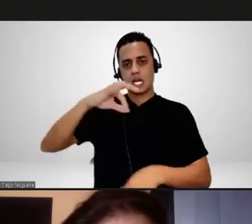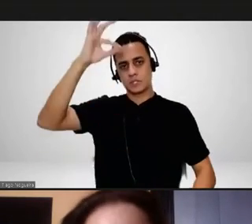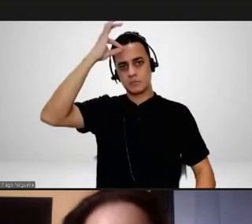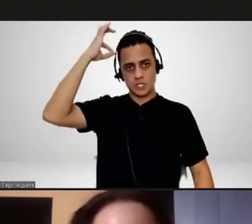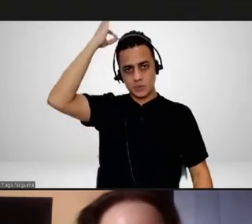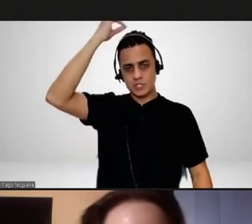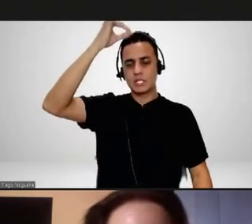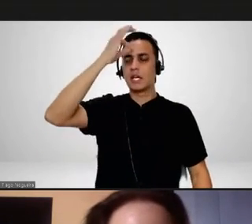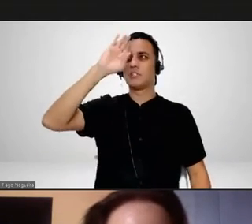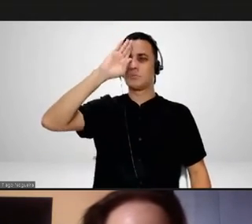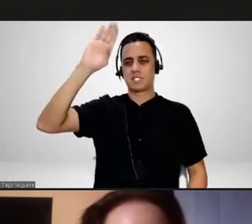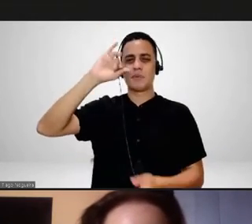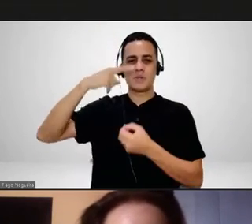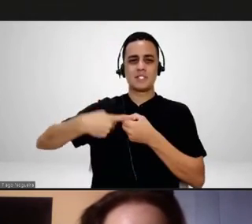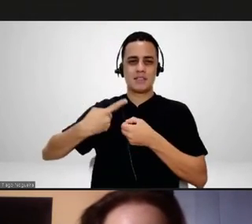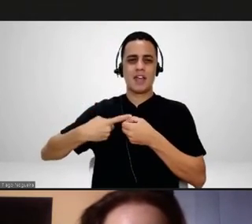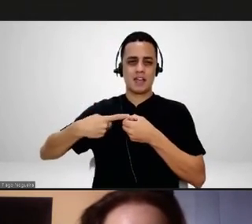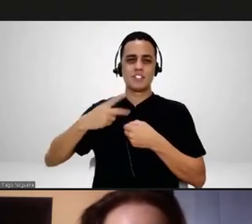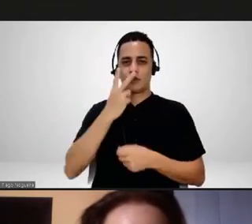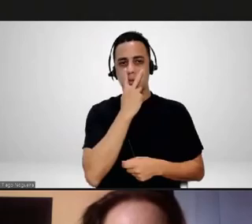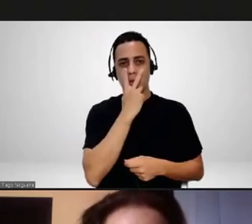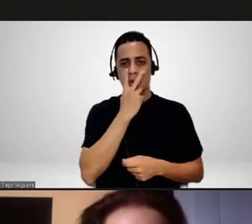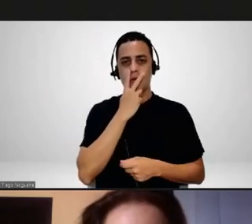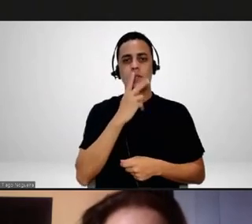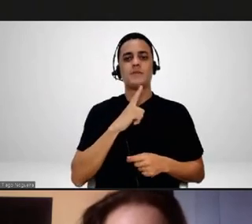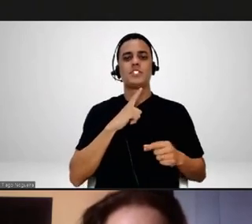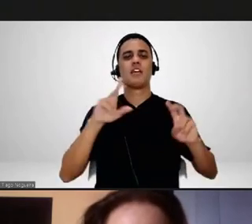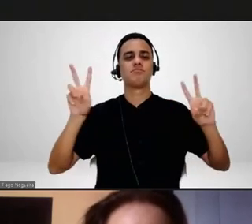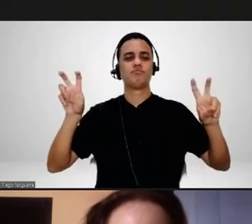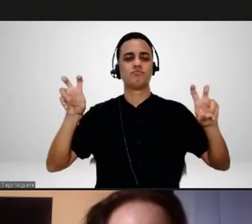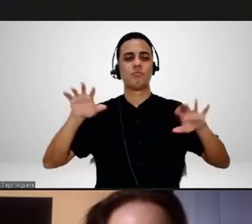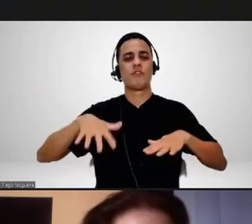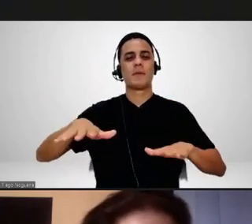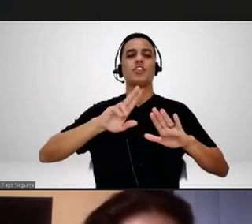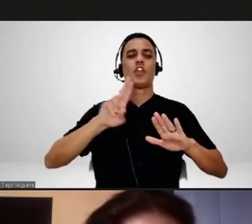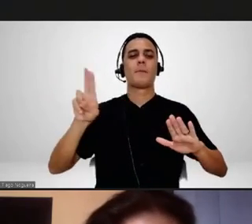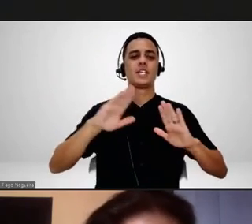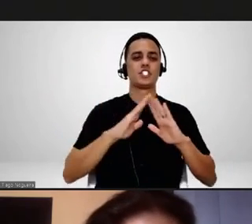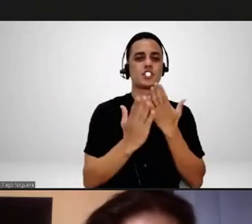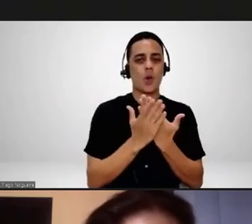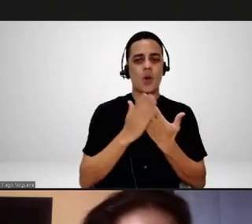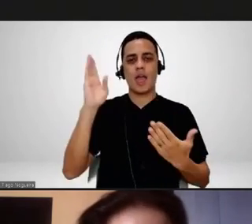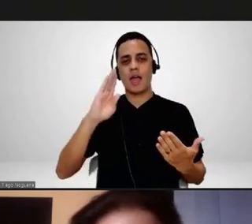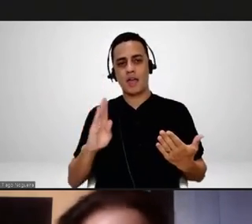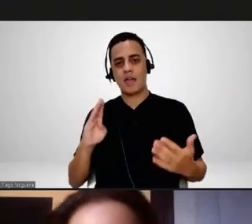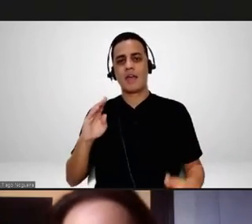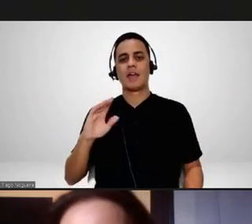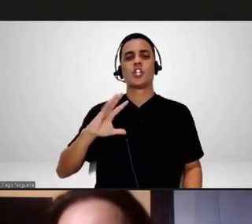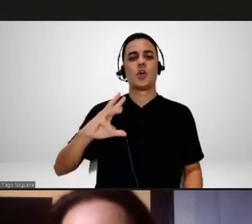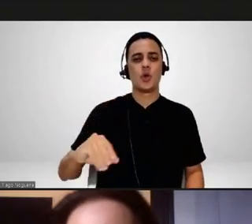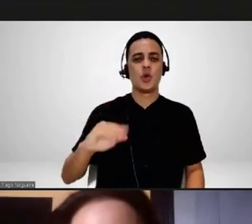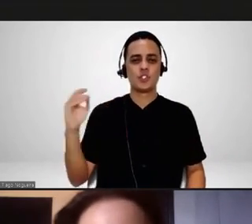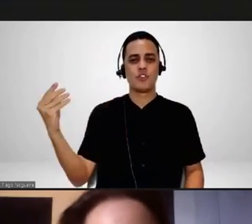na capital, por meio da escola, chamava Escola Brasileira, que vinham, todos que iam para Minas